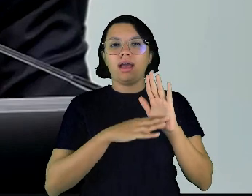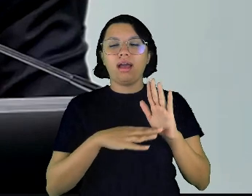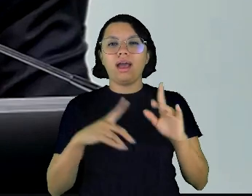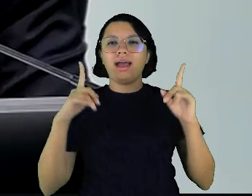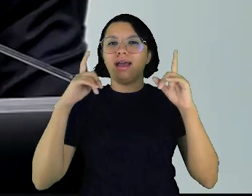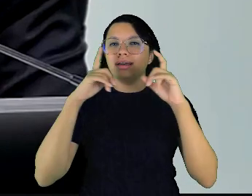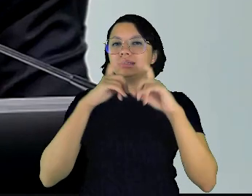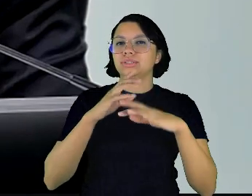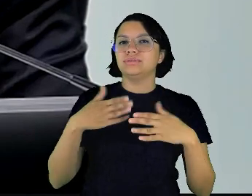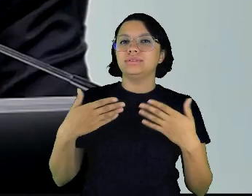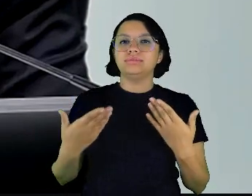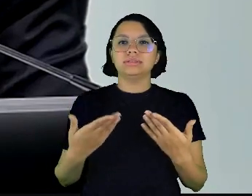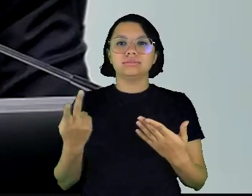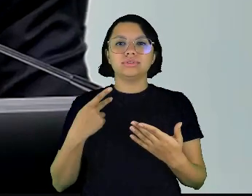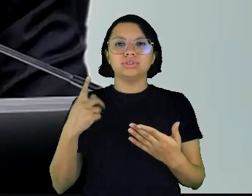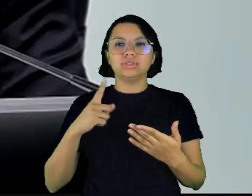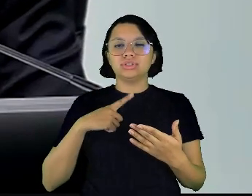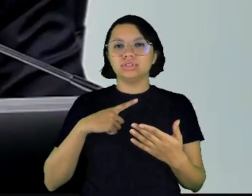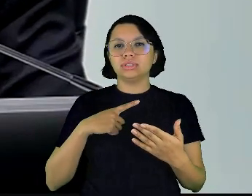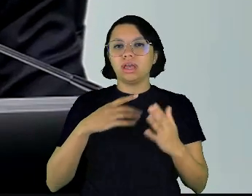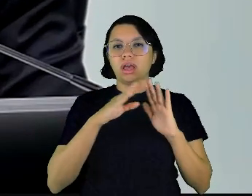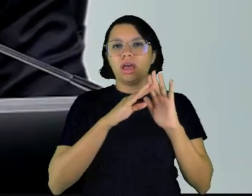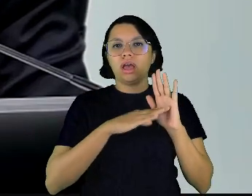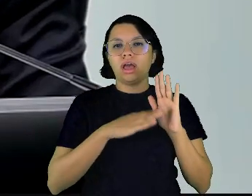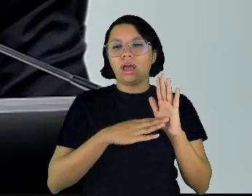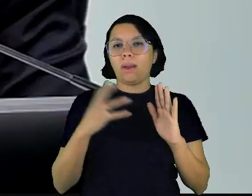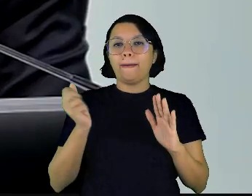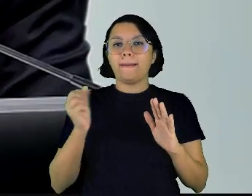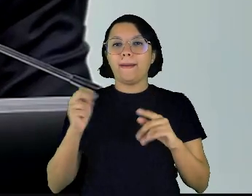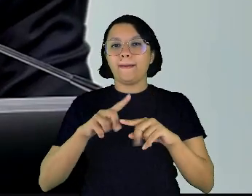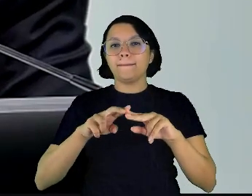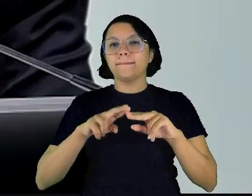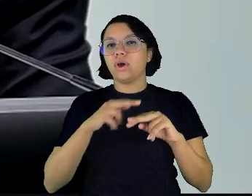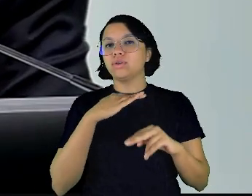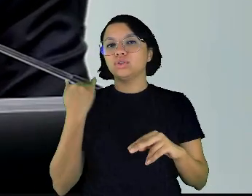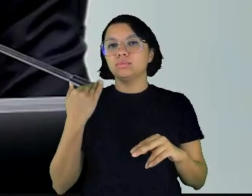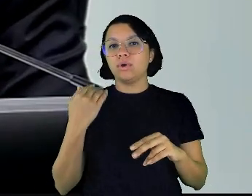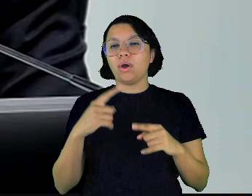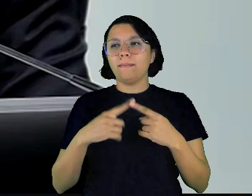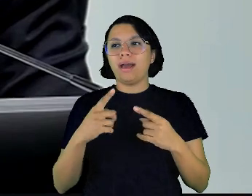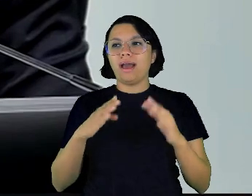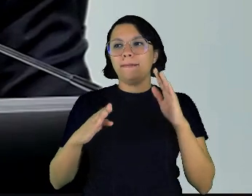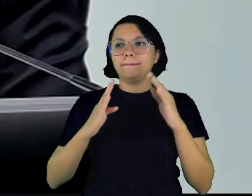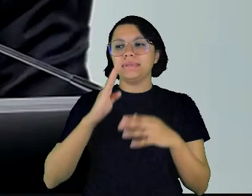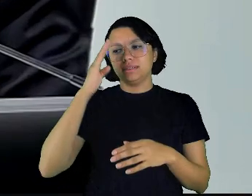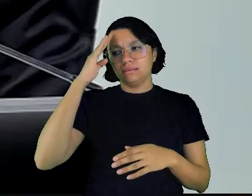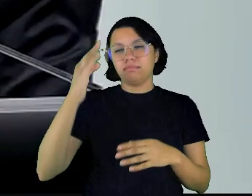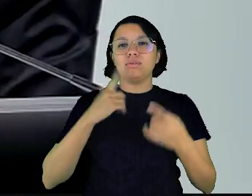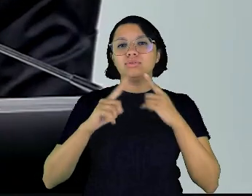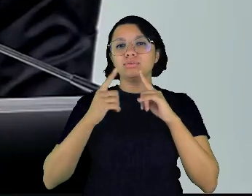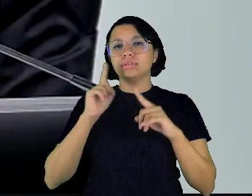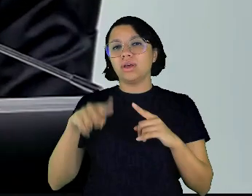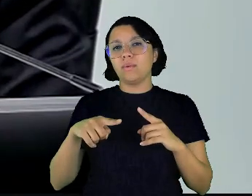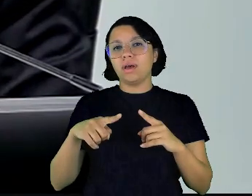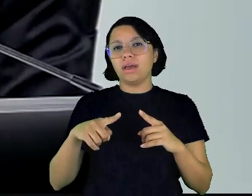Então, a gente tem lá a classificação pensão por morte. Mas você vai ver a principal discussão que tem na pensão por morte é exatamente a qualidade de segurado,